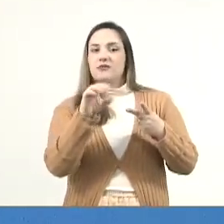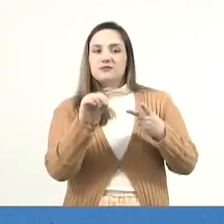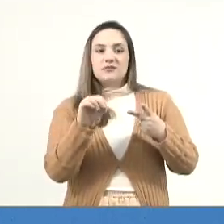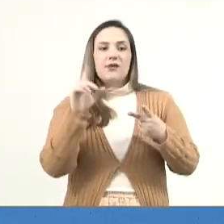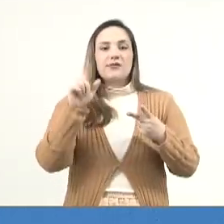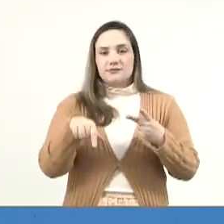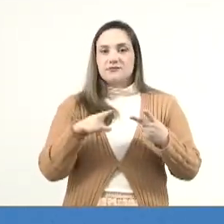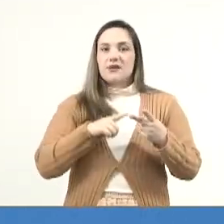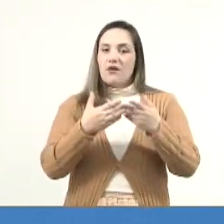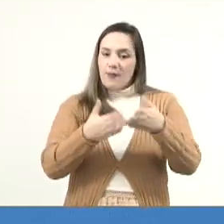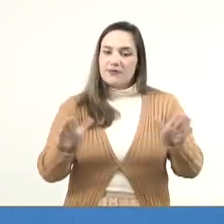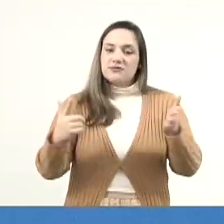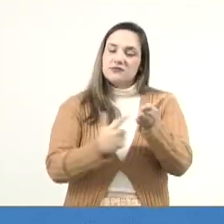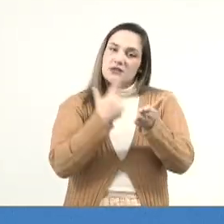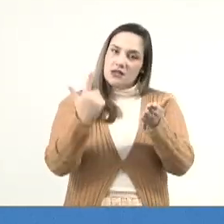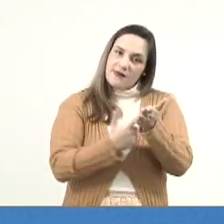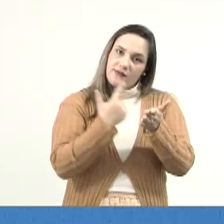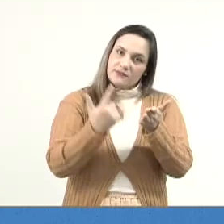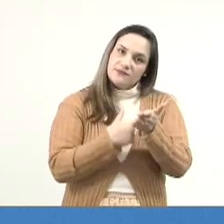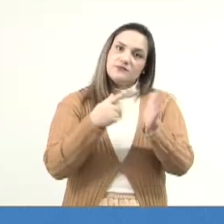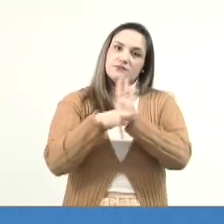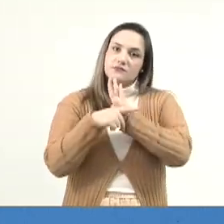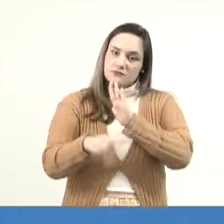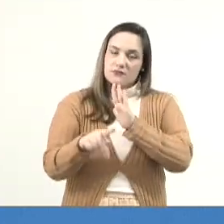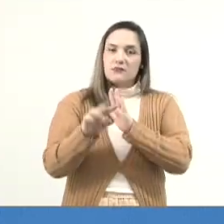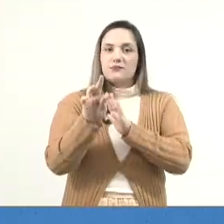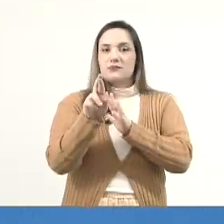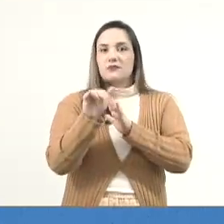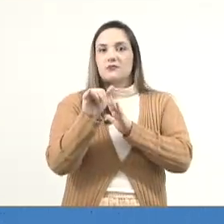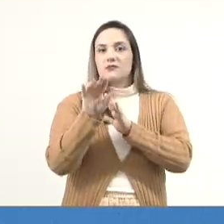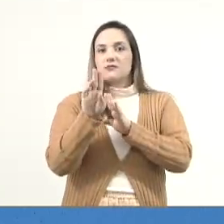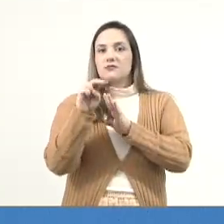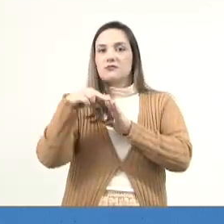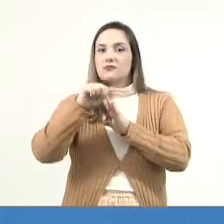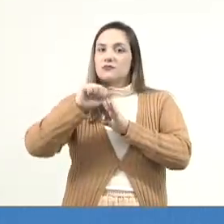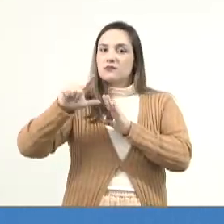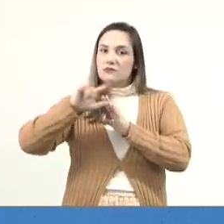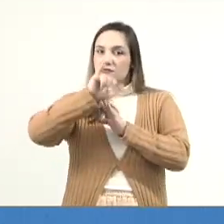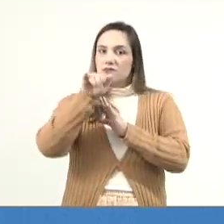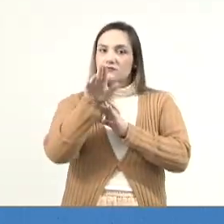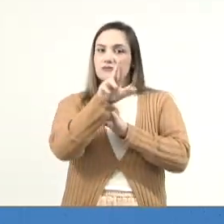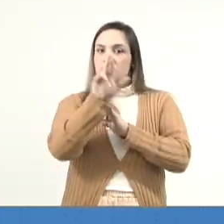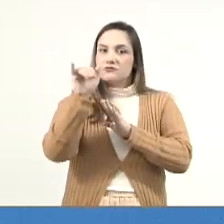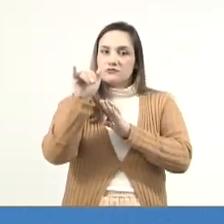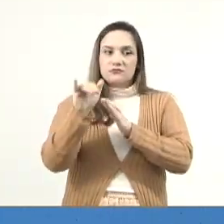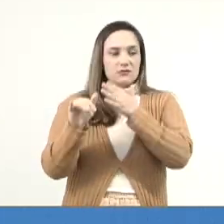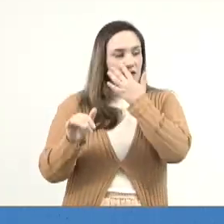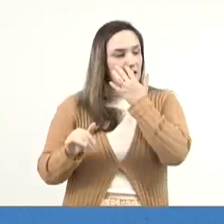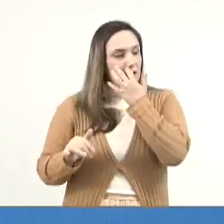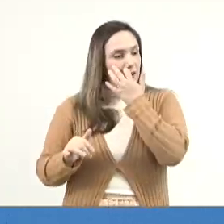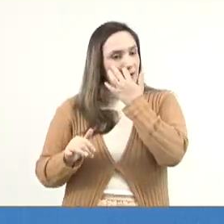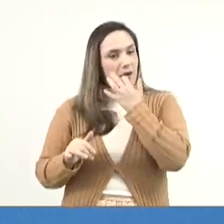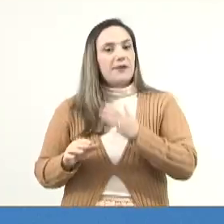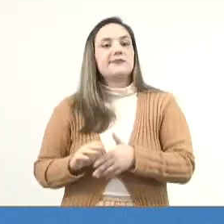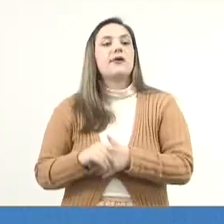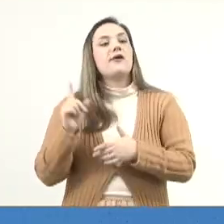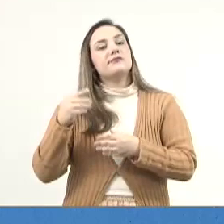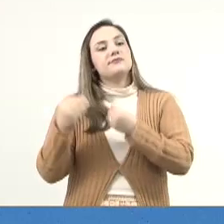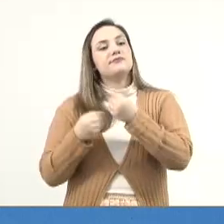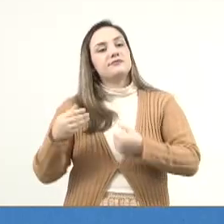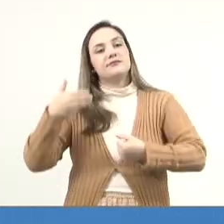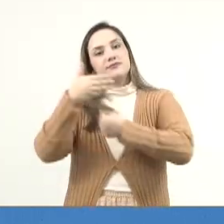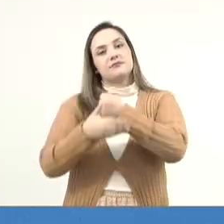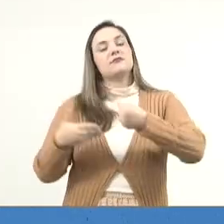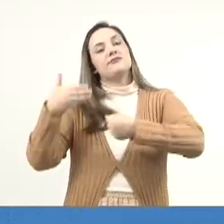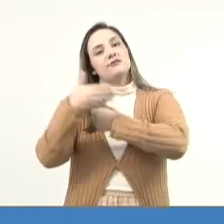reminiscências no tribunal do júri que destaca a experiência dos autores na defesa de direitos e